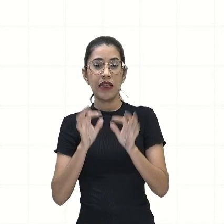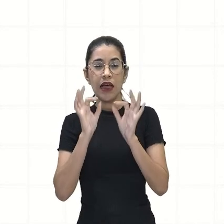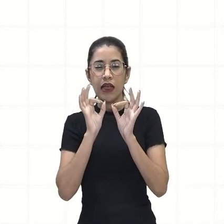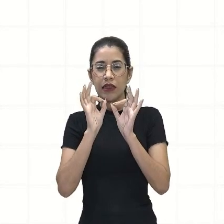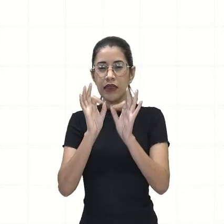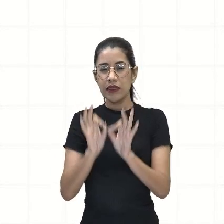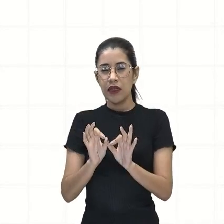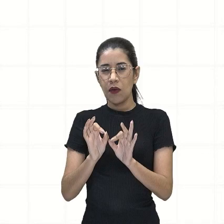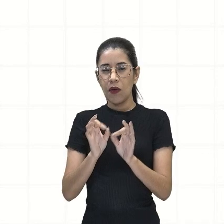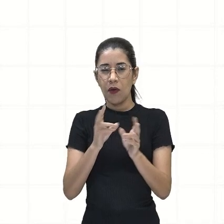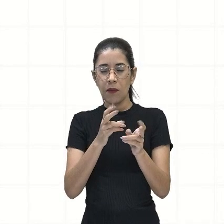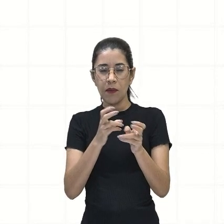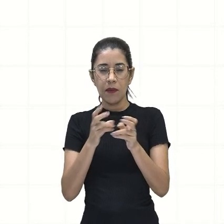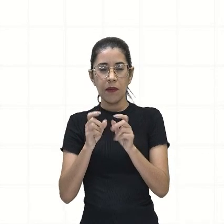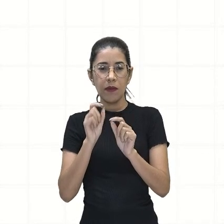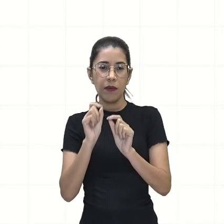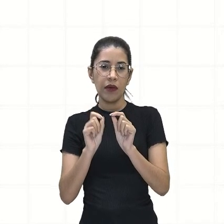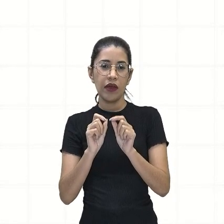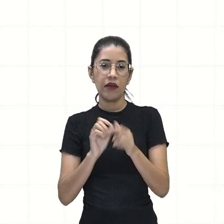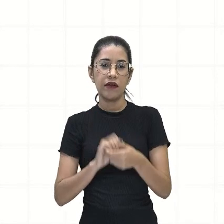com cuidado aqui, ó,